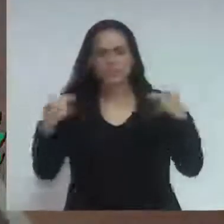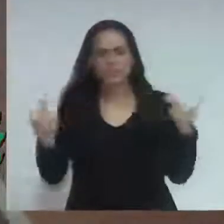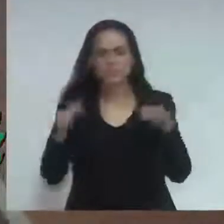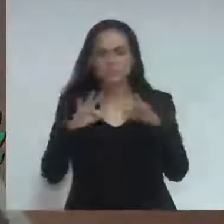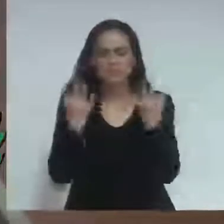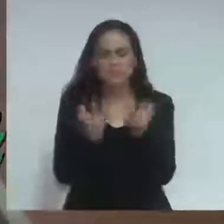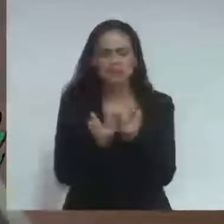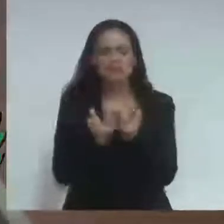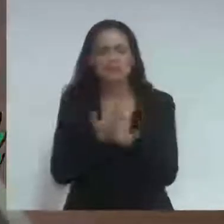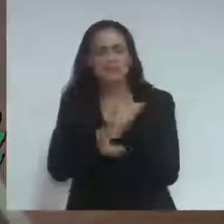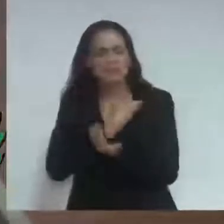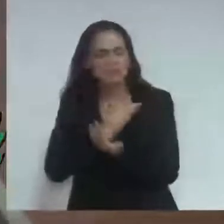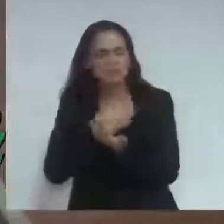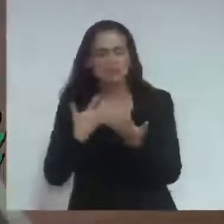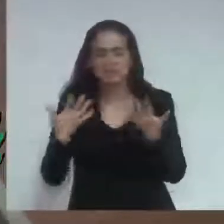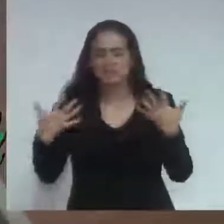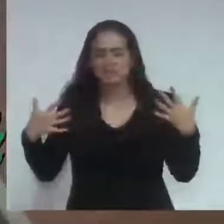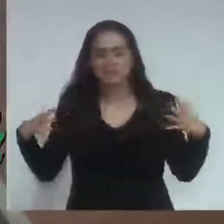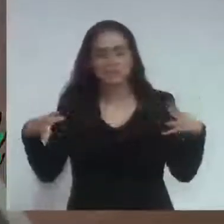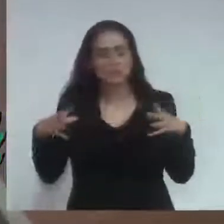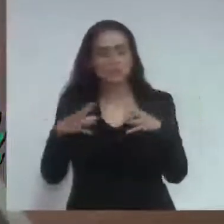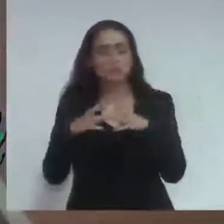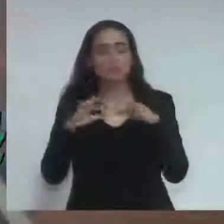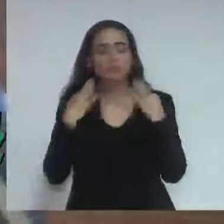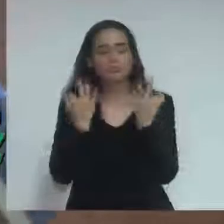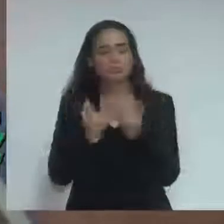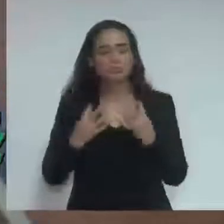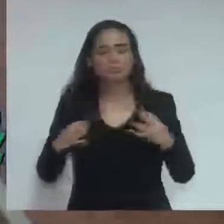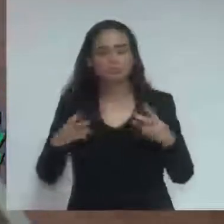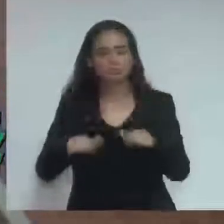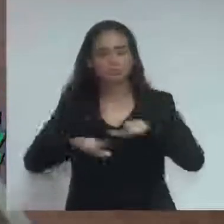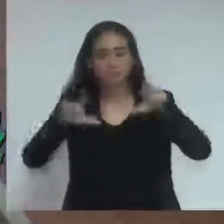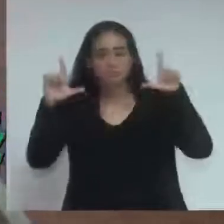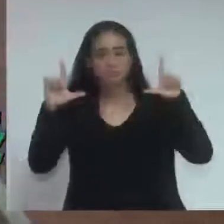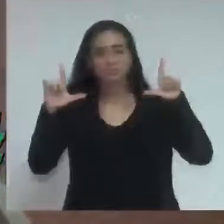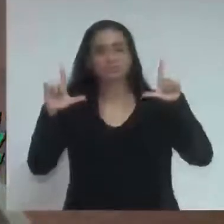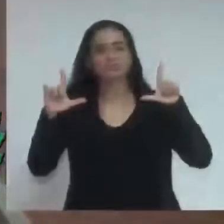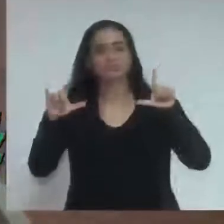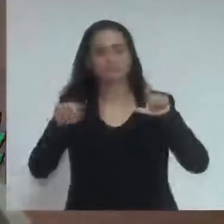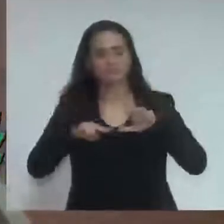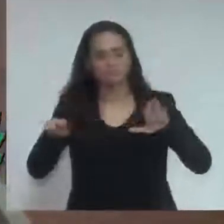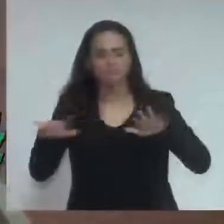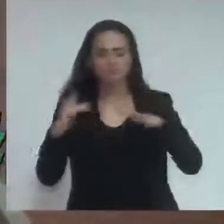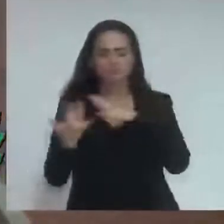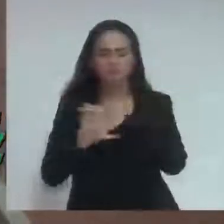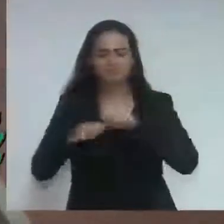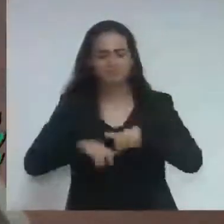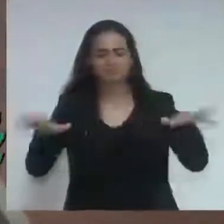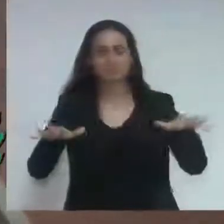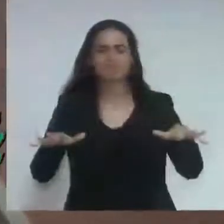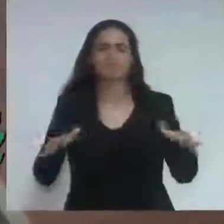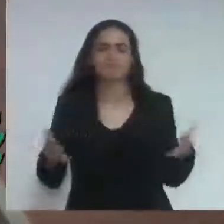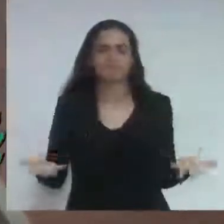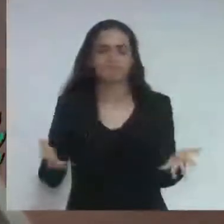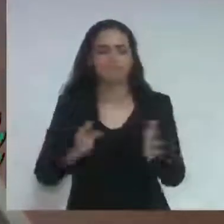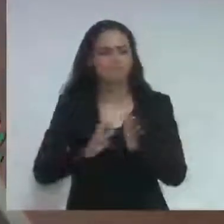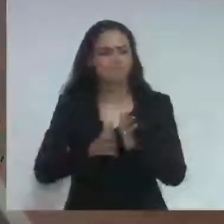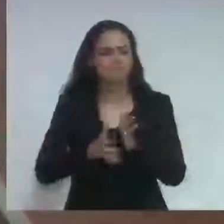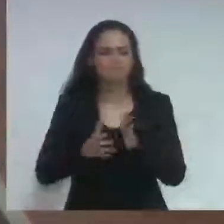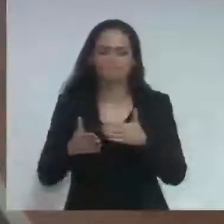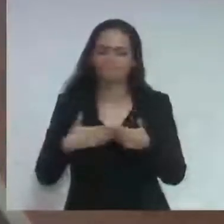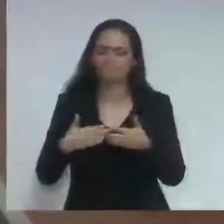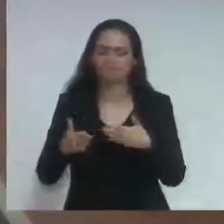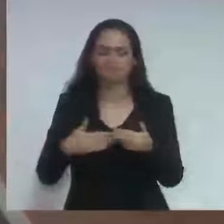os familiares, filhos. Então, seja quem for, seja qual for o lado, o partido, eu acho que a gente sempre tem que